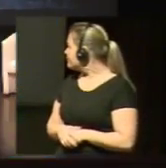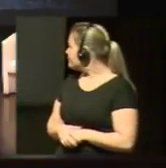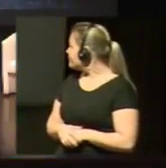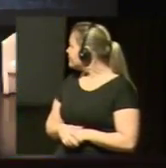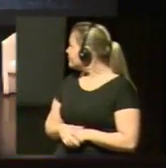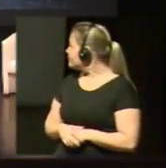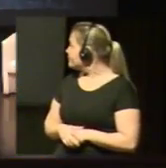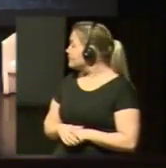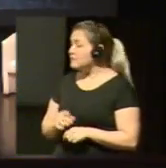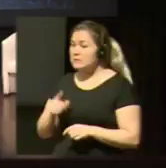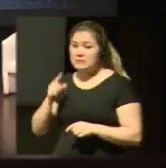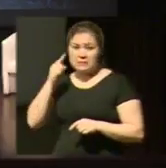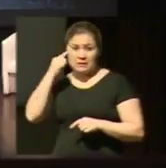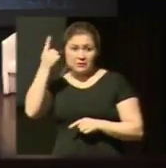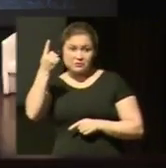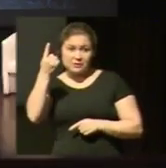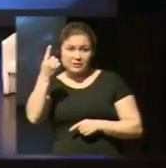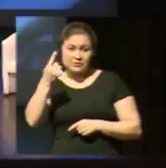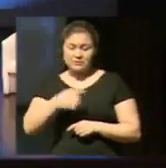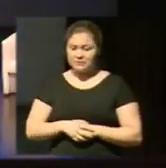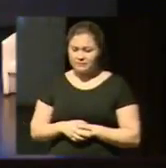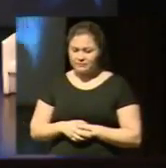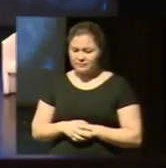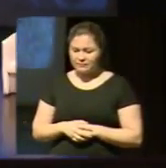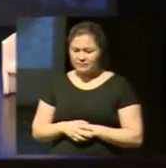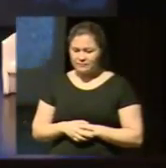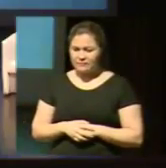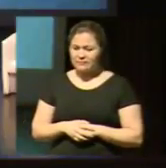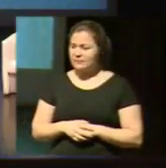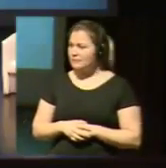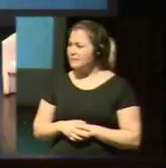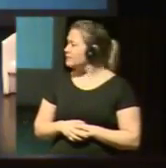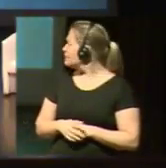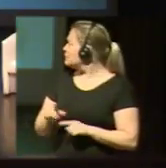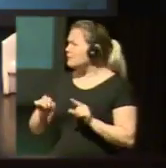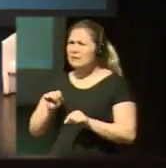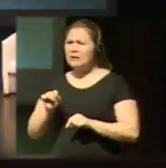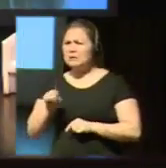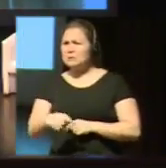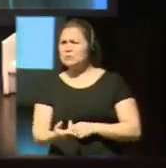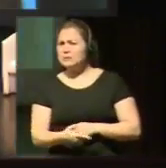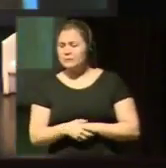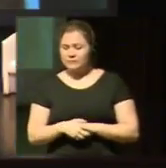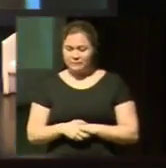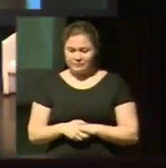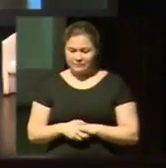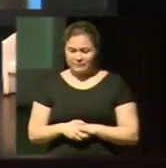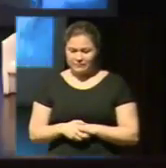criatividade. O que é isso?